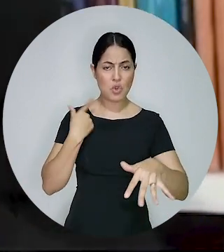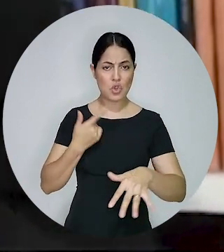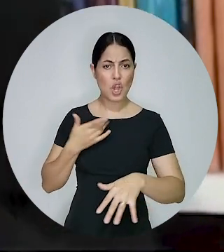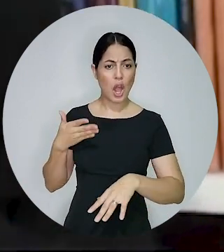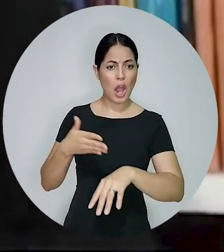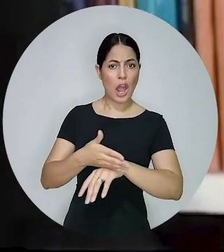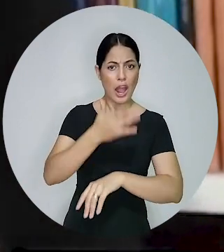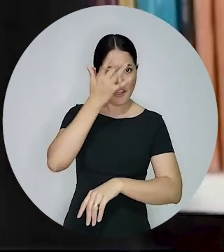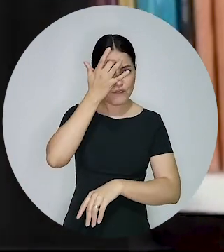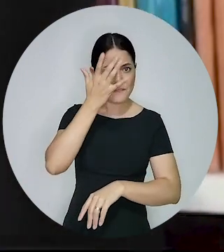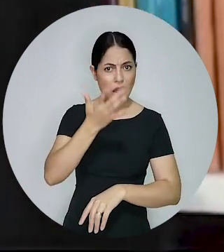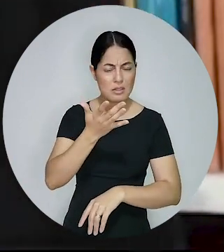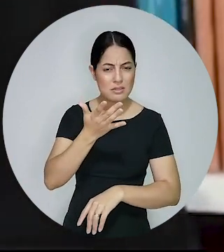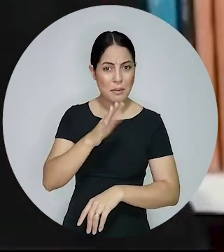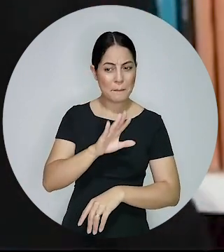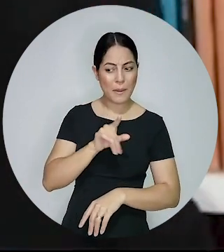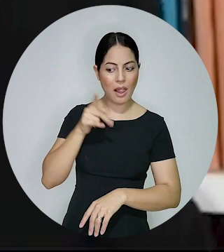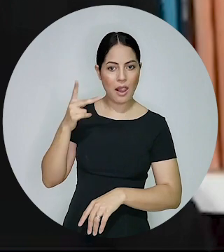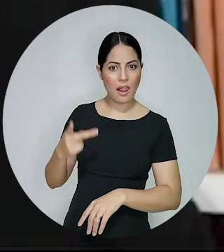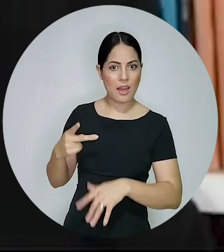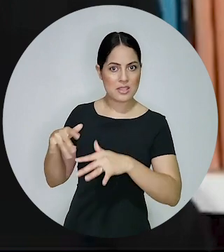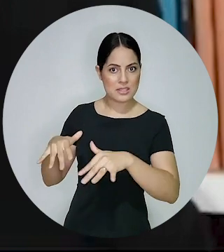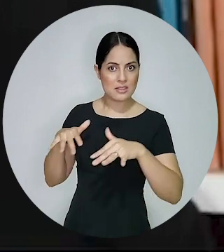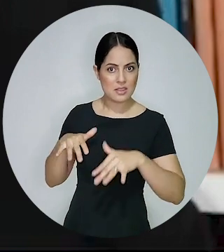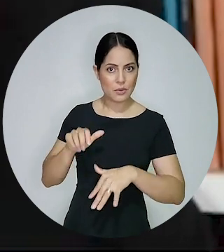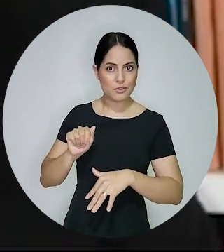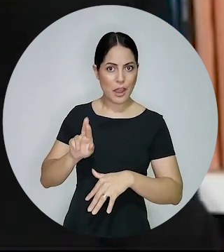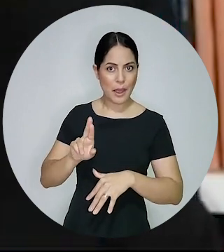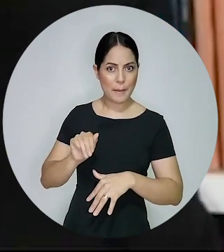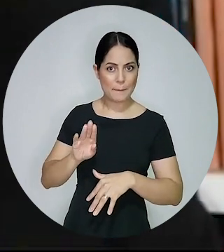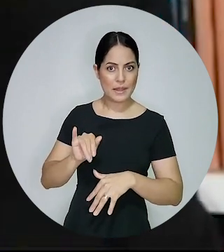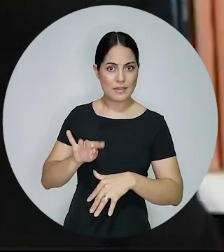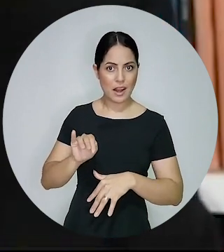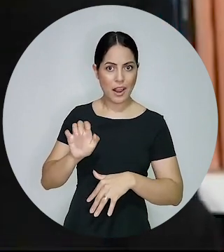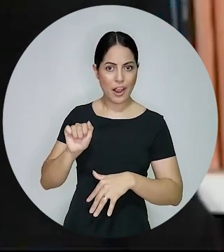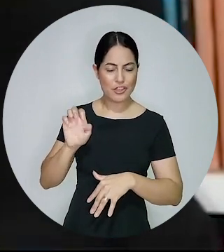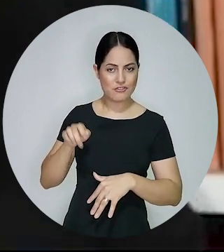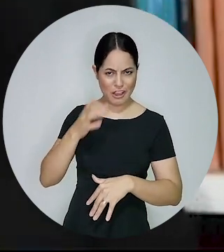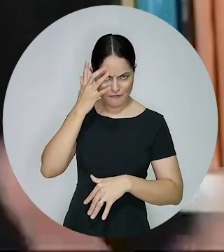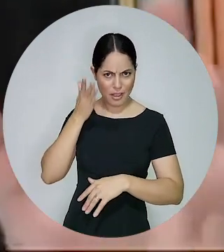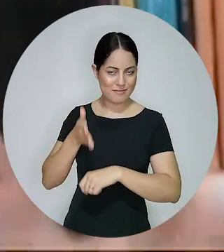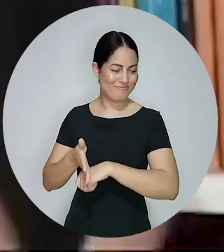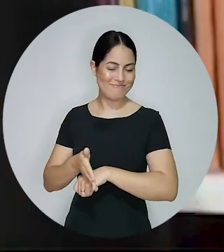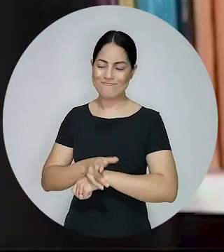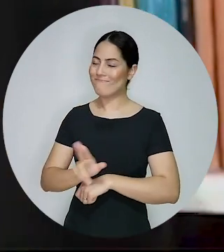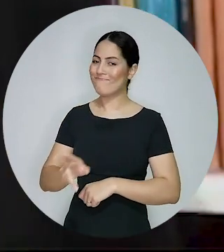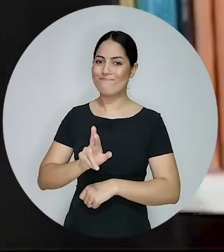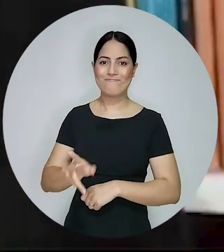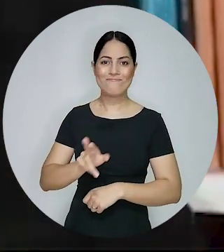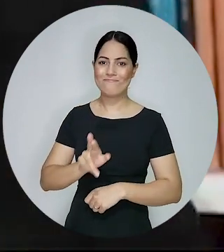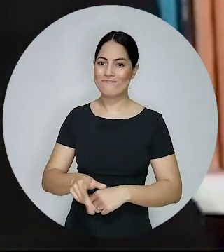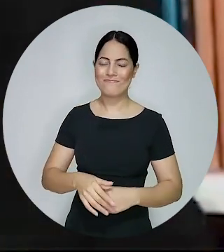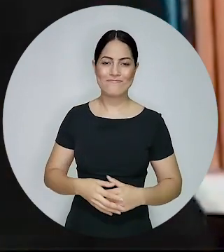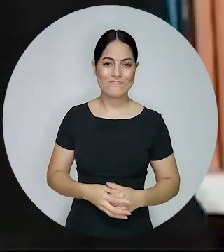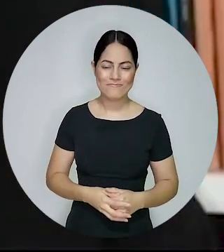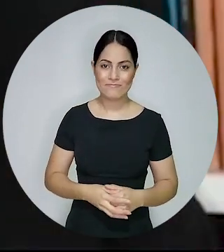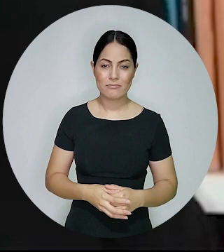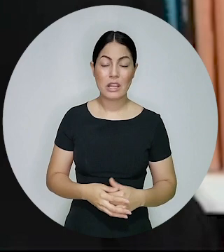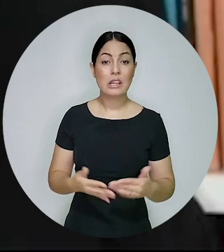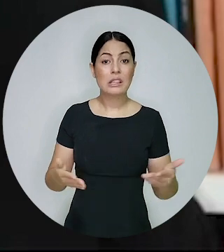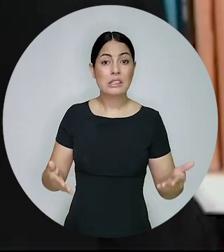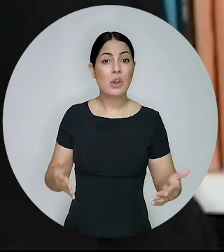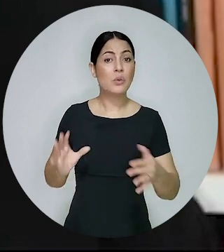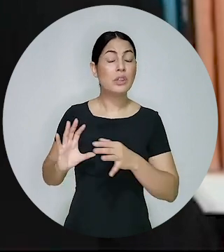você adentrar numa câmara de mediação e você pedir para participar de uma sessão. Naqueles atos de mediação que são promovidos pelo